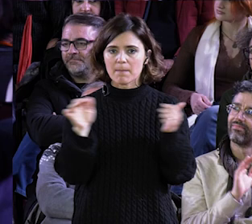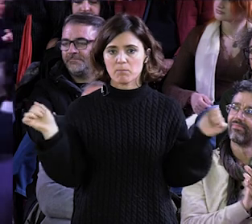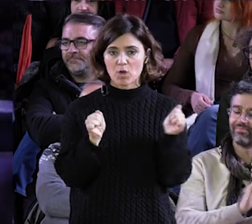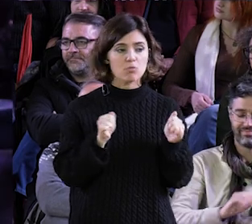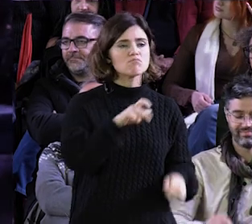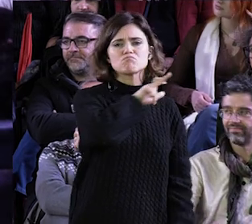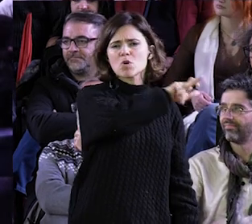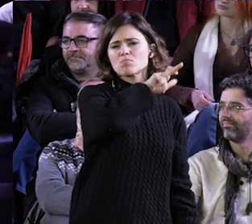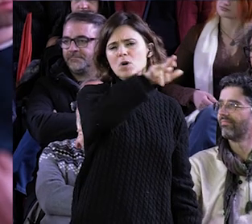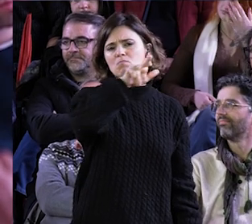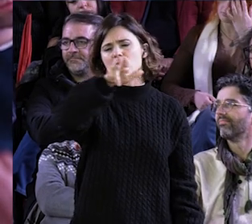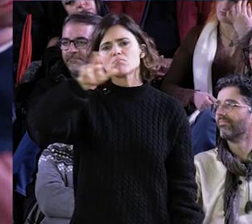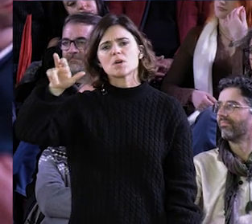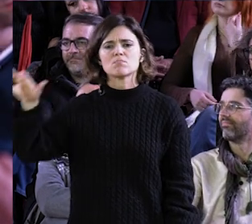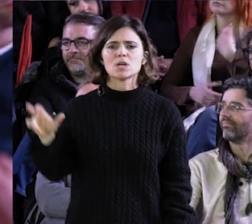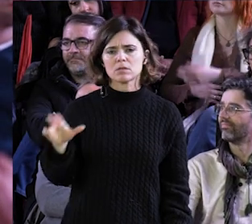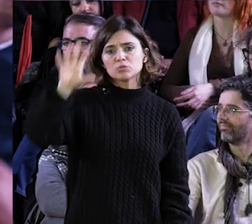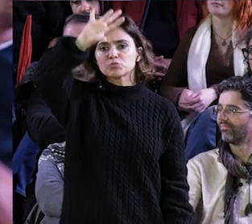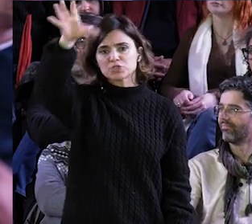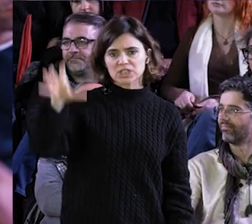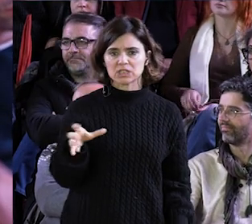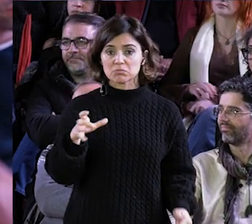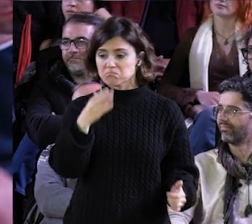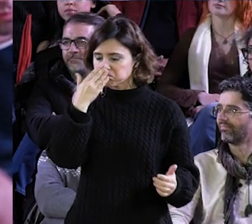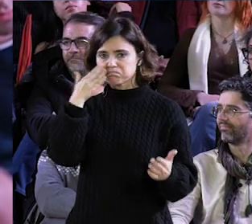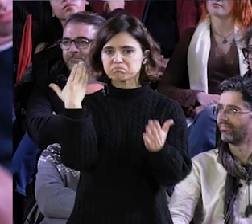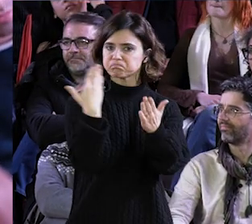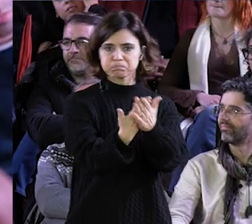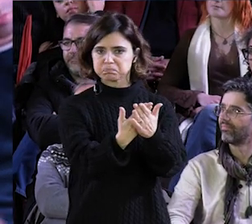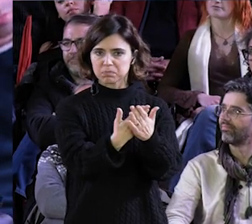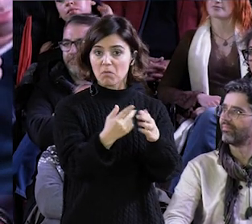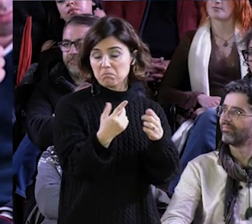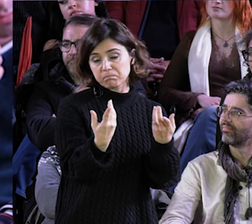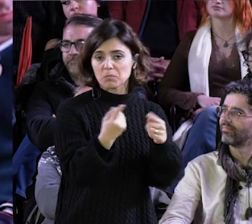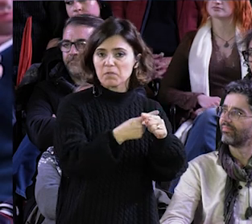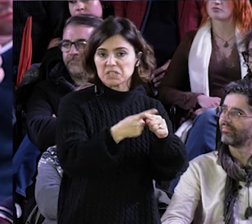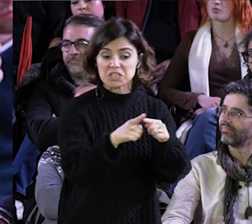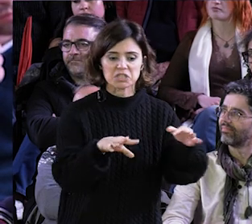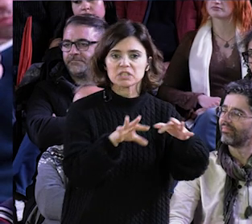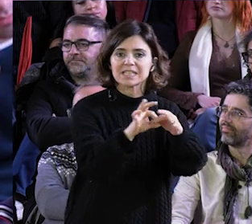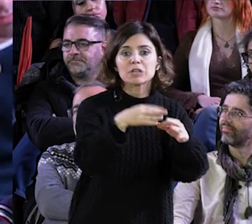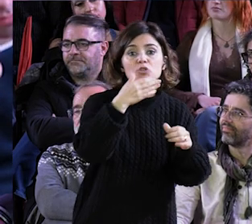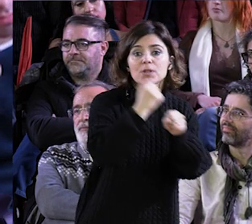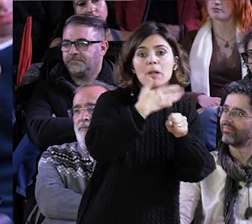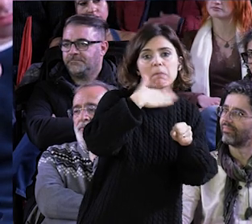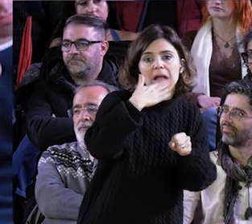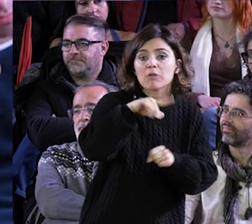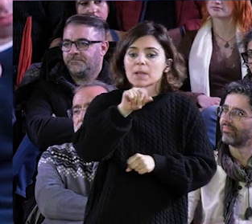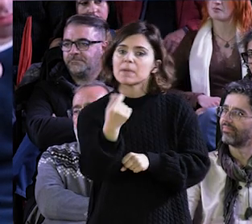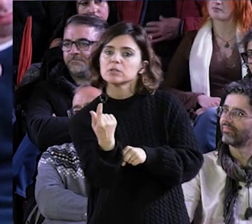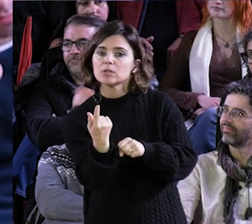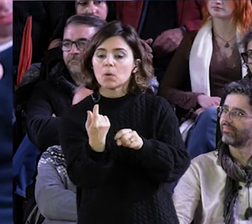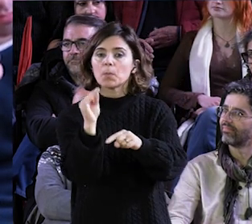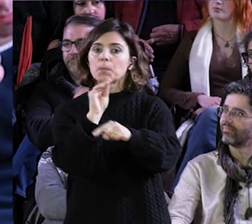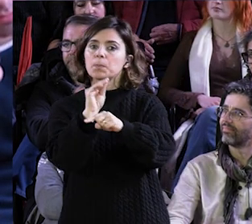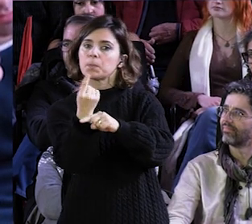os cantos do distrito, que afrontou os interesses instalados na precariedade e na especulação, que saiu à rua para dizer que há